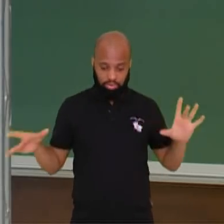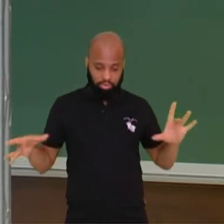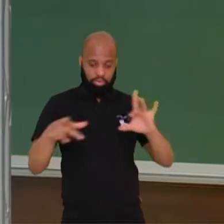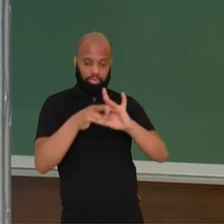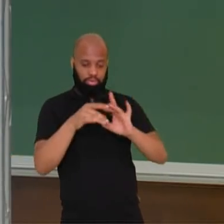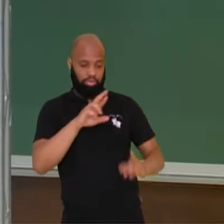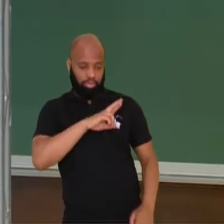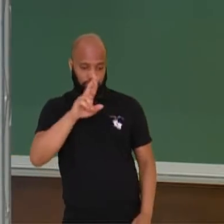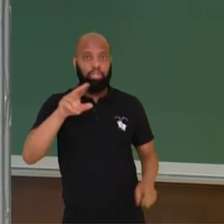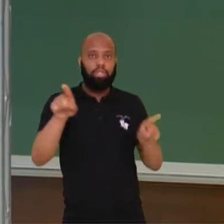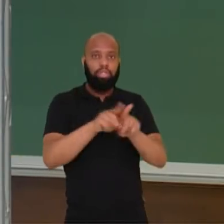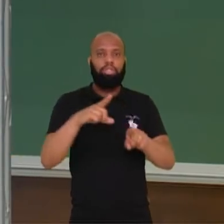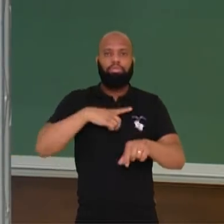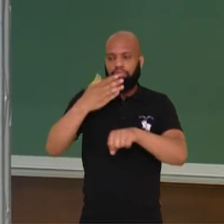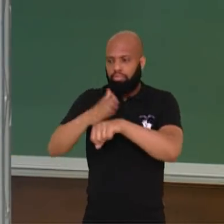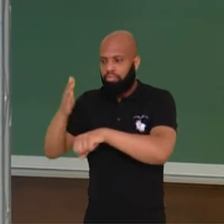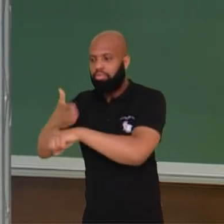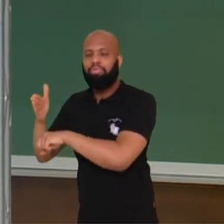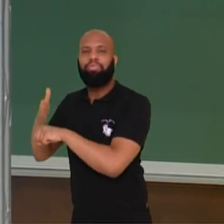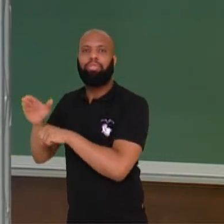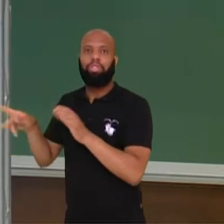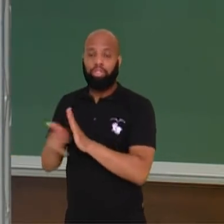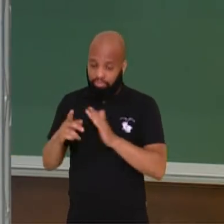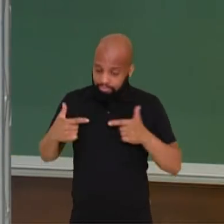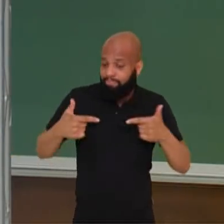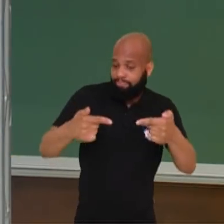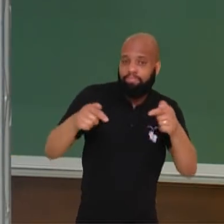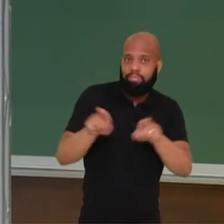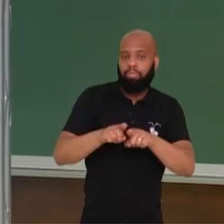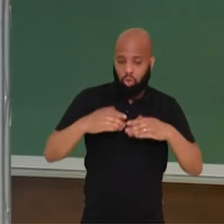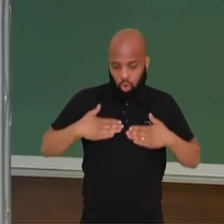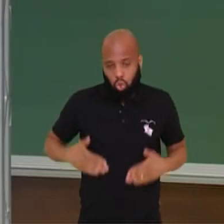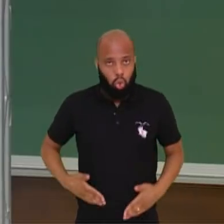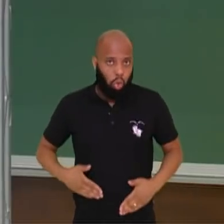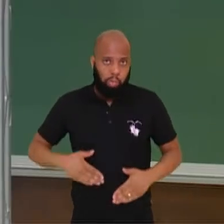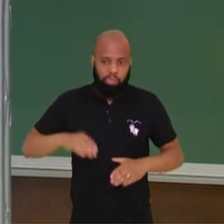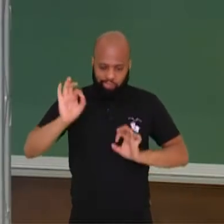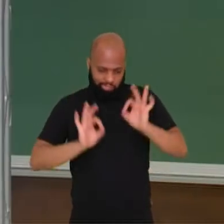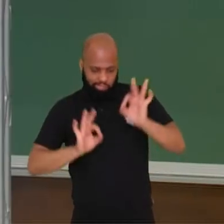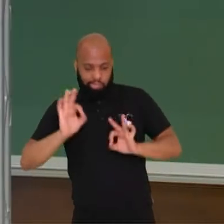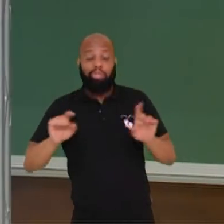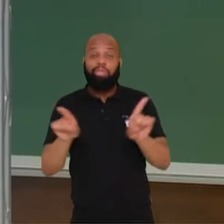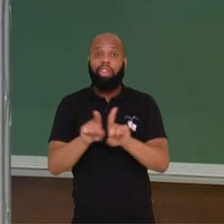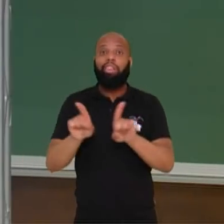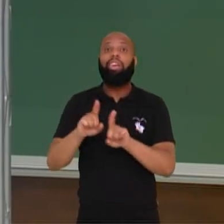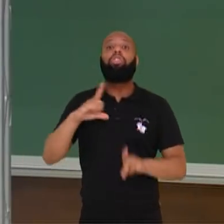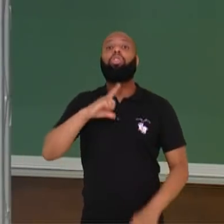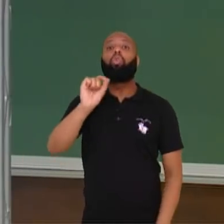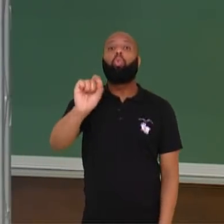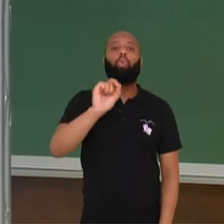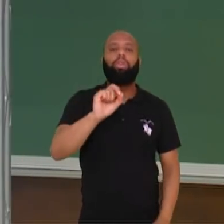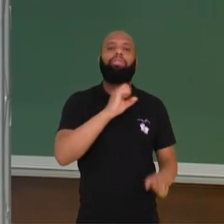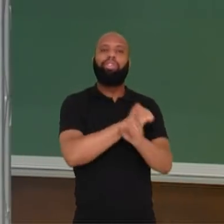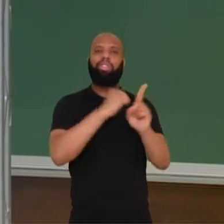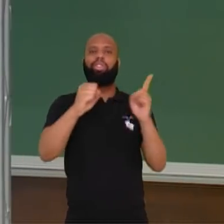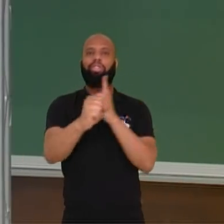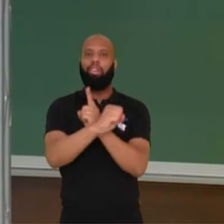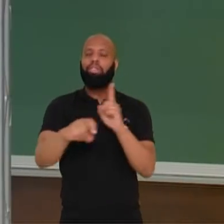religiosa, havia também um treinamento militar, né? São atividades físicas, e um componente social.